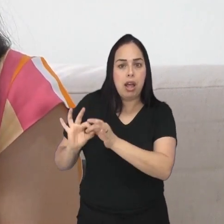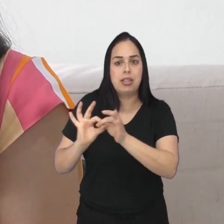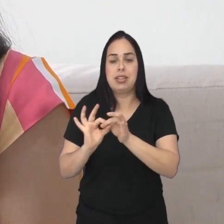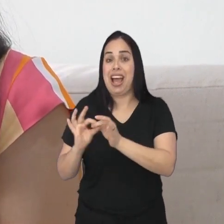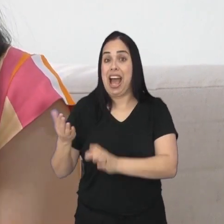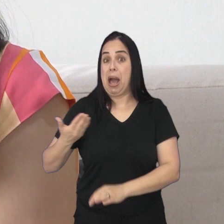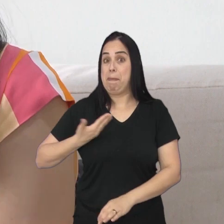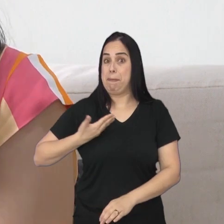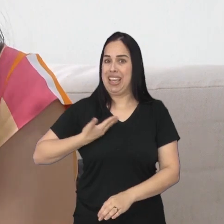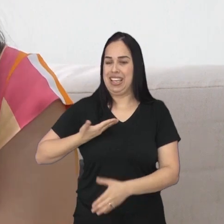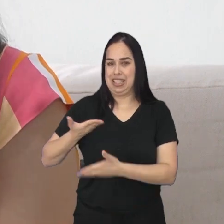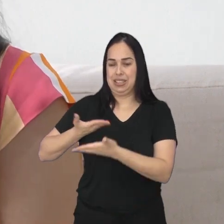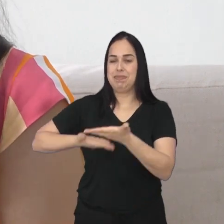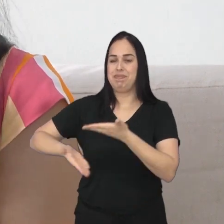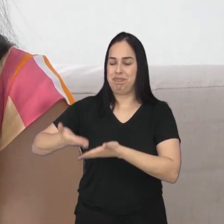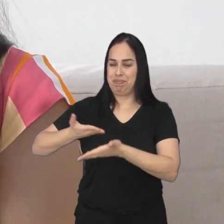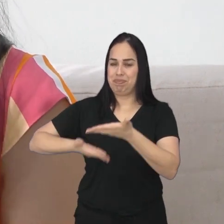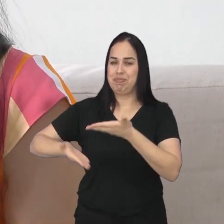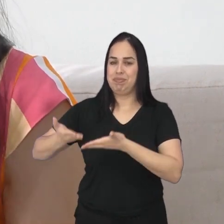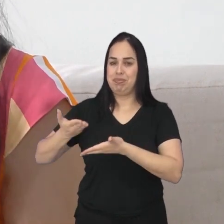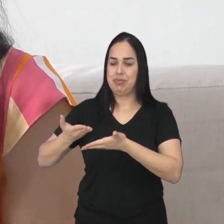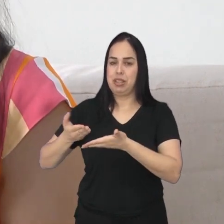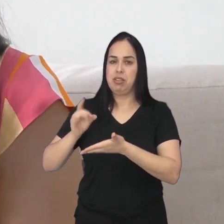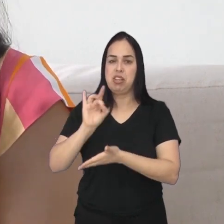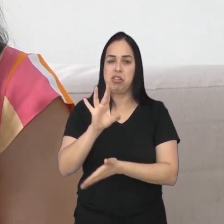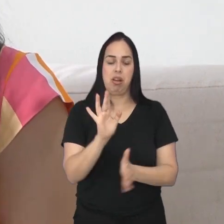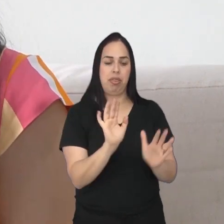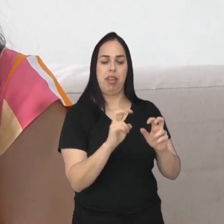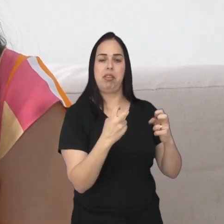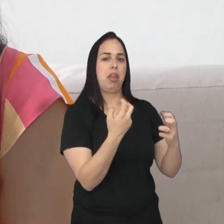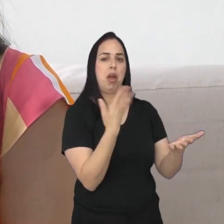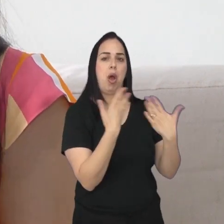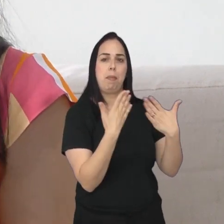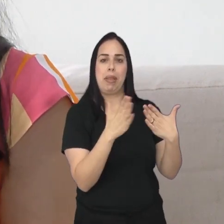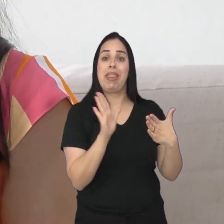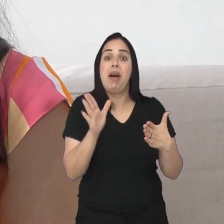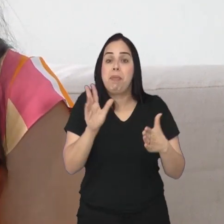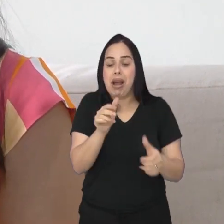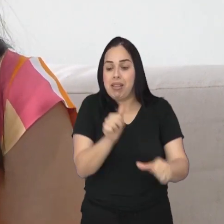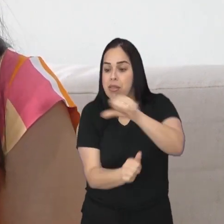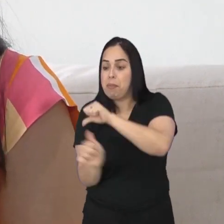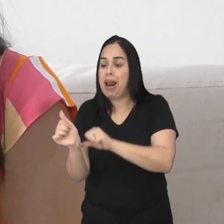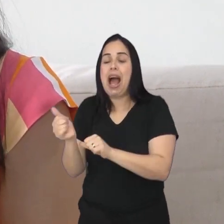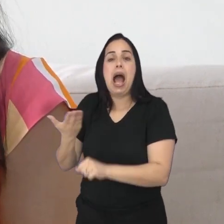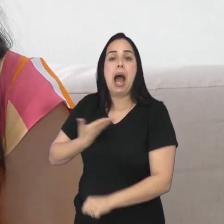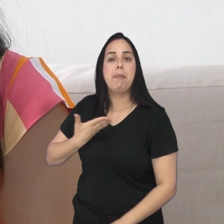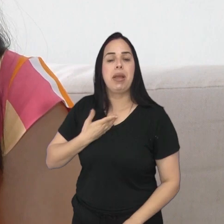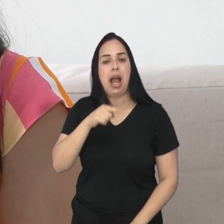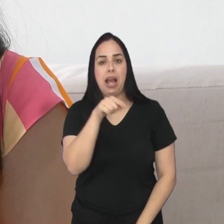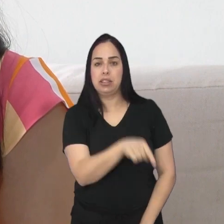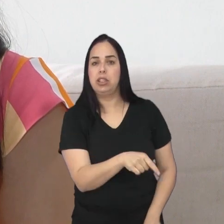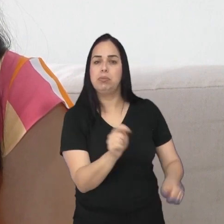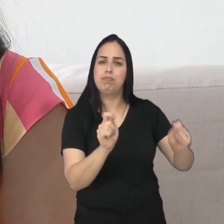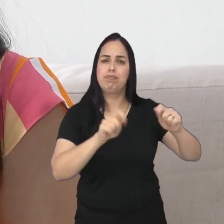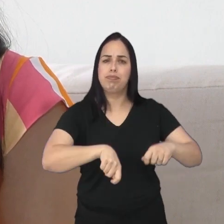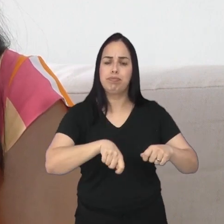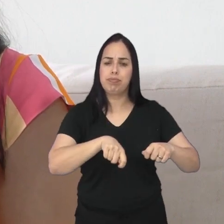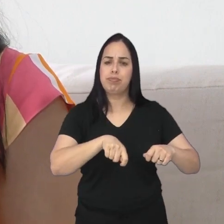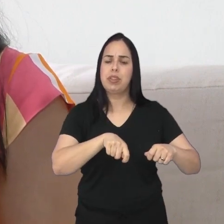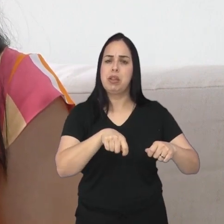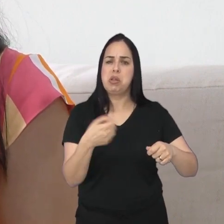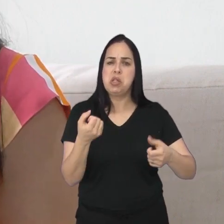tornem amigas, indo além das rodas de conversa, porque nessas rodas a gente